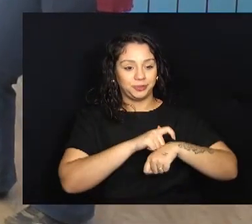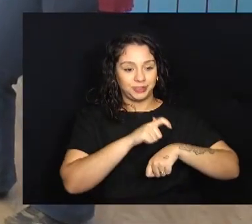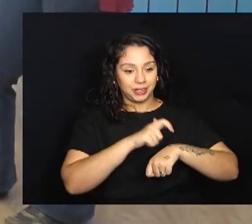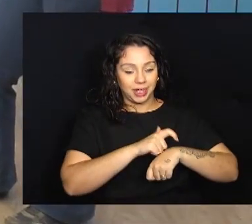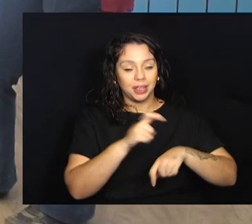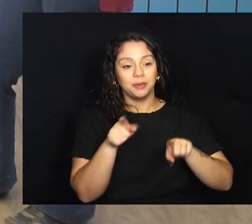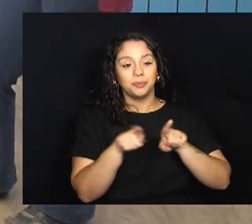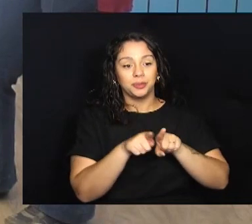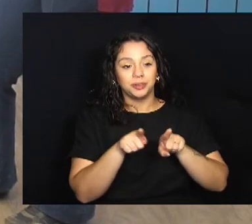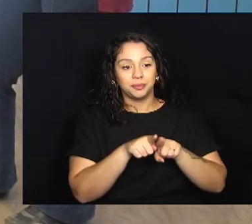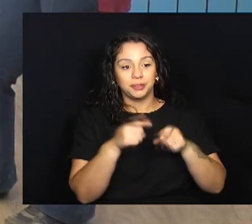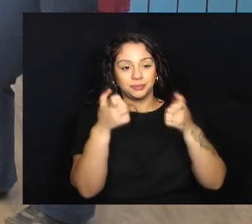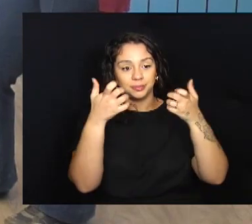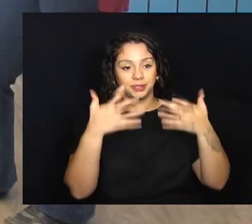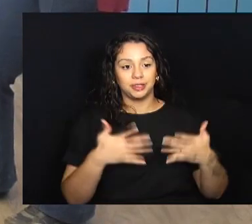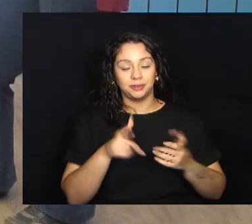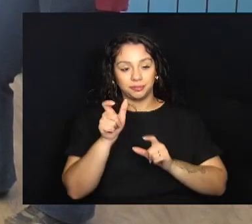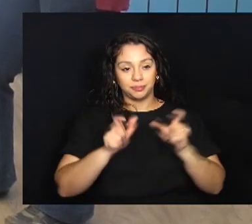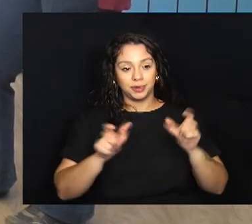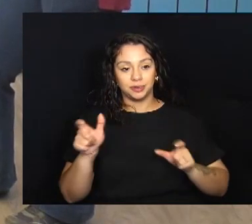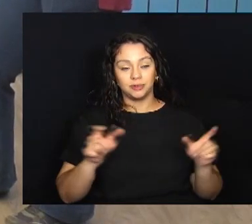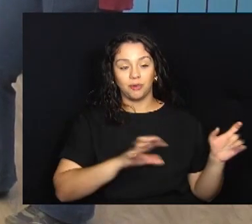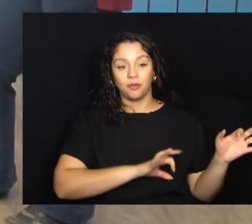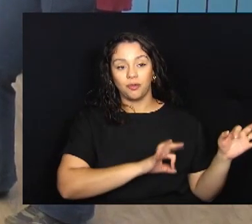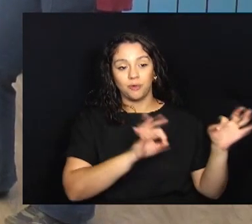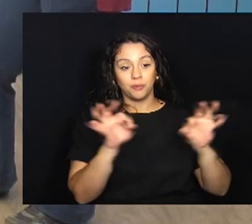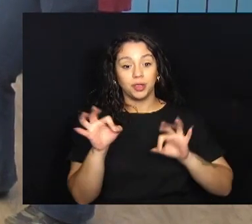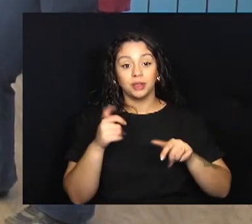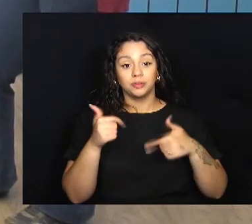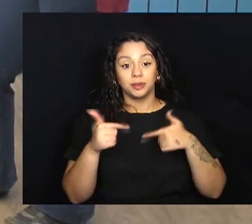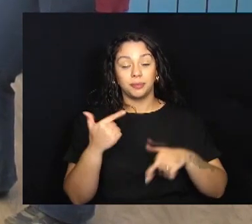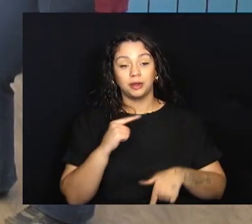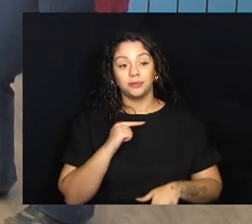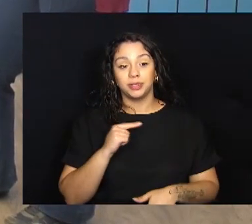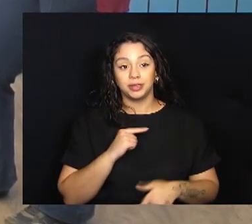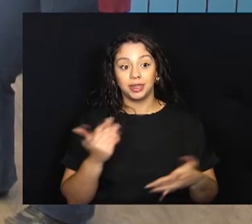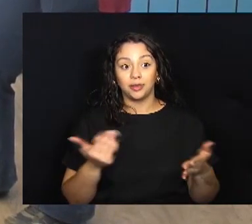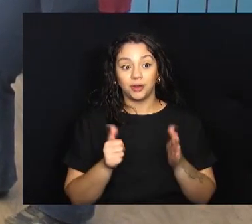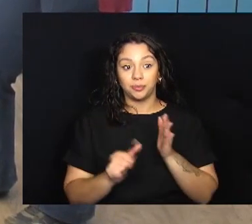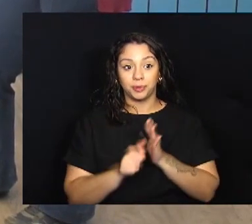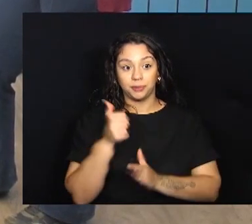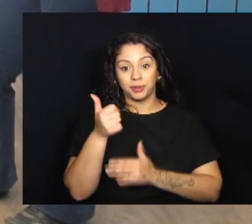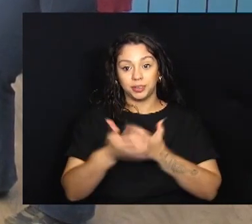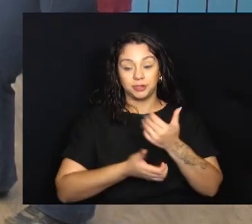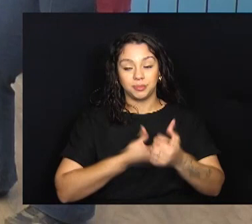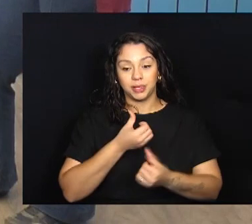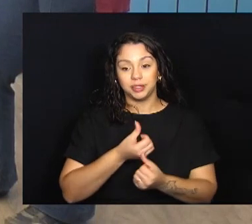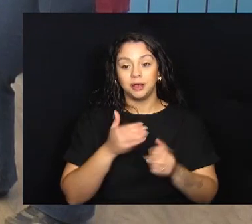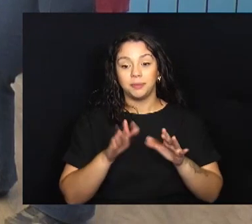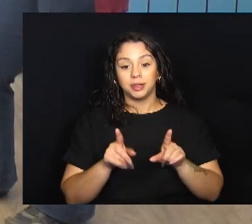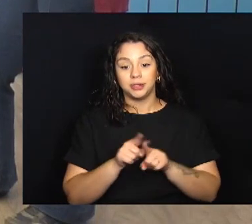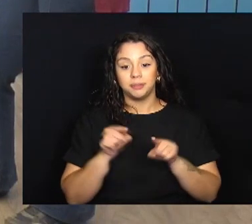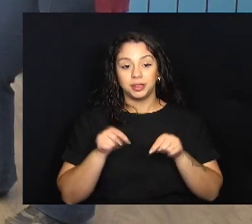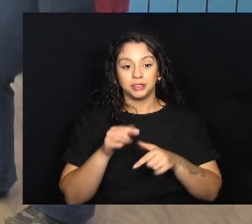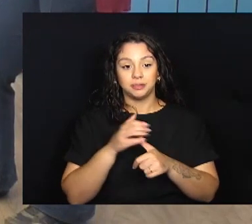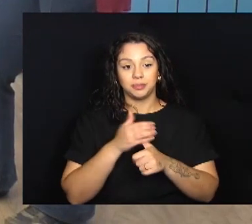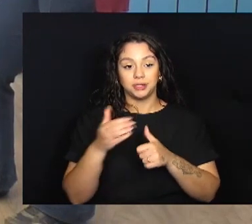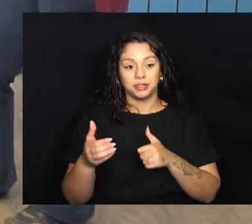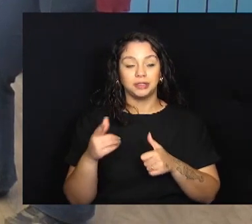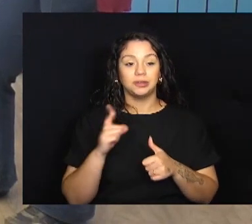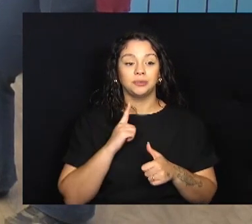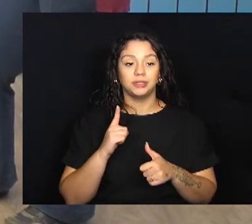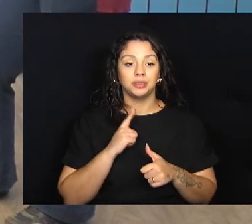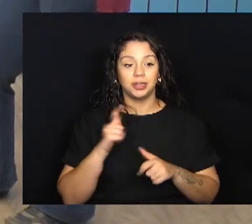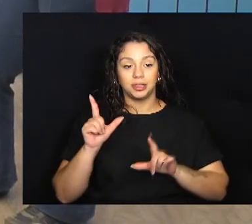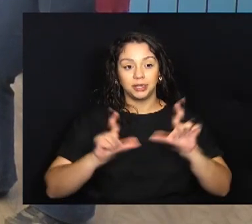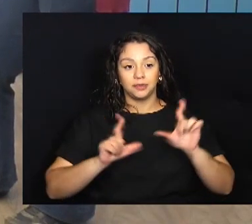por contar para quem está nos acompanhando o trabalho que fora realizado neste primeiro semestre, mas também neste mandato. As portas aqui da TV